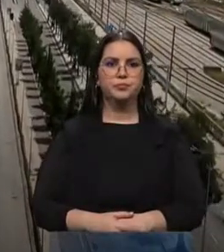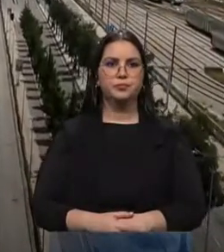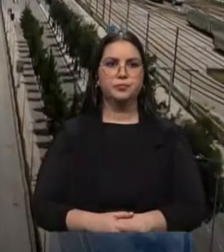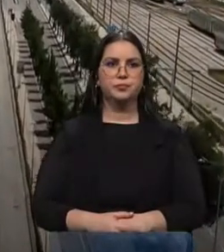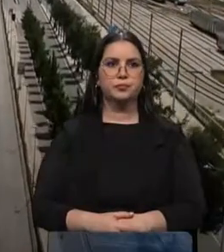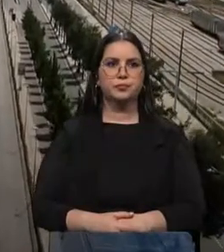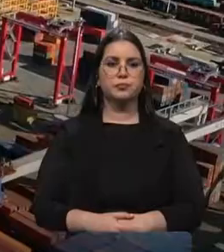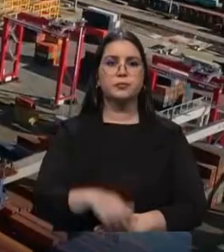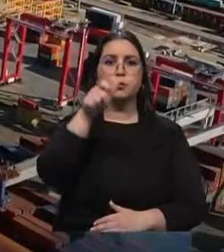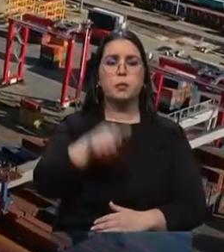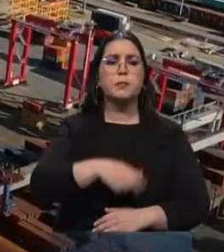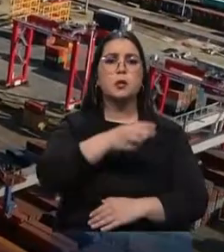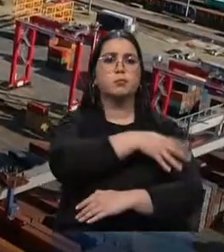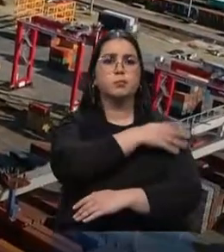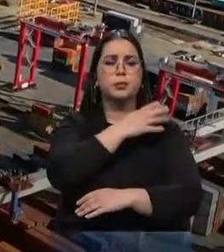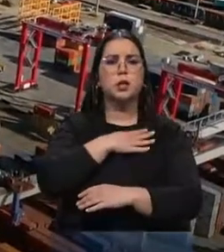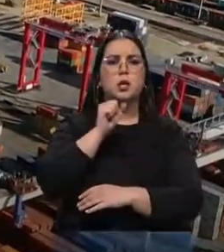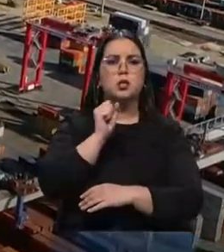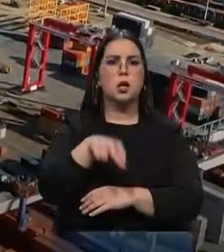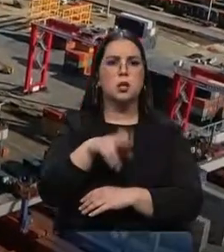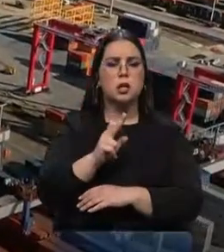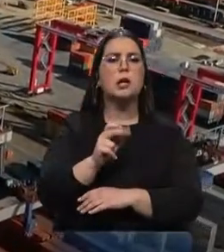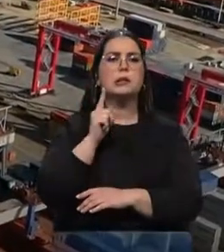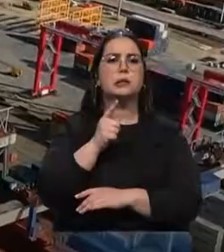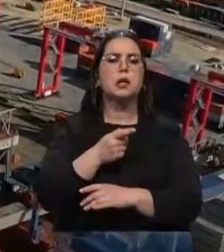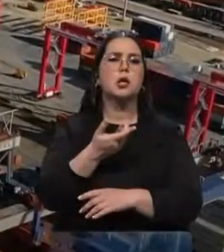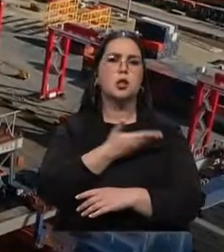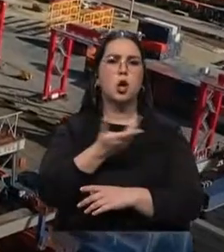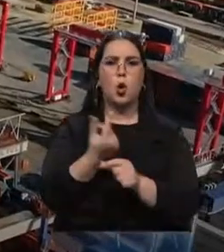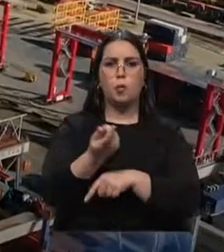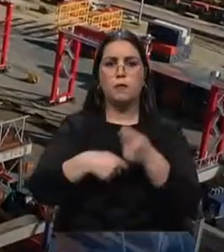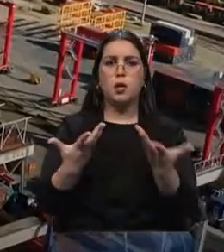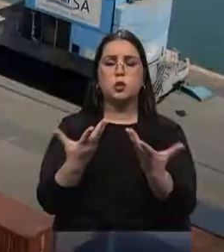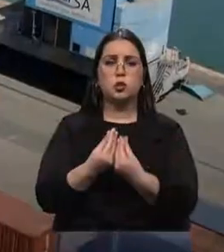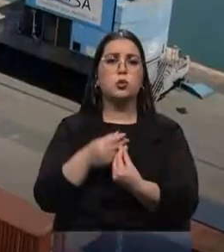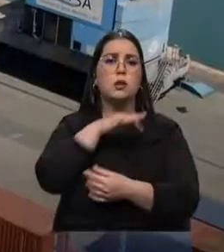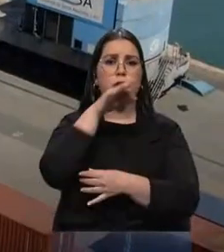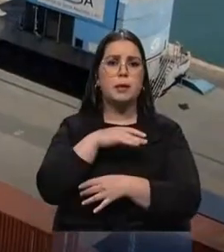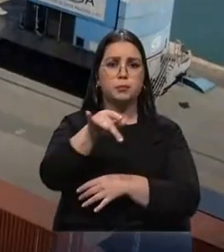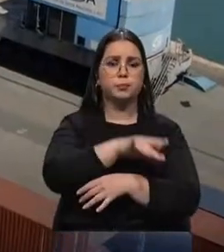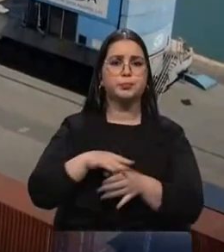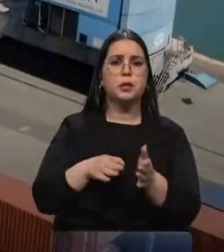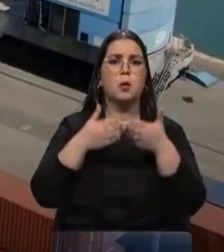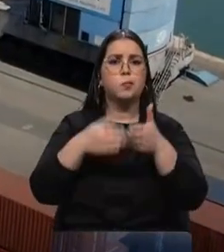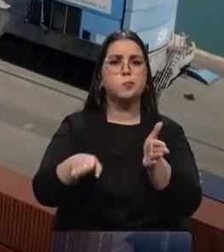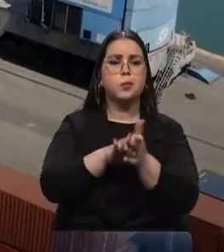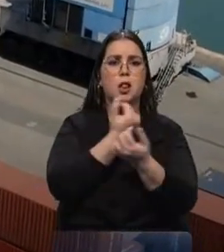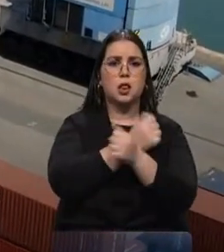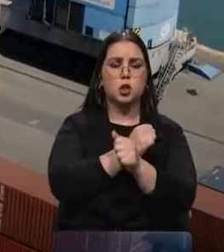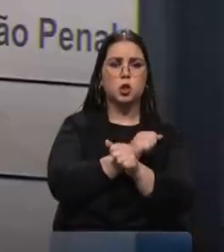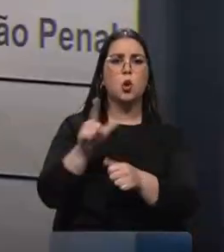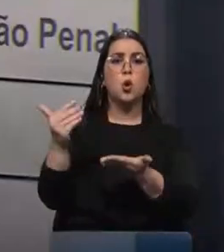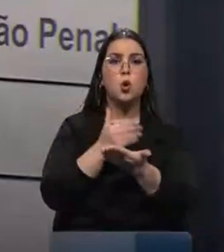Um capitão da GNR é acusado de traficar droga com a família através do Porto de Leixões. O lucro terá sido mais